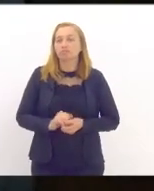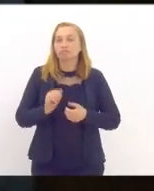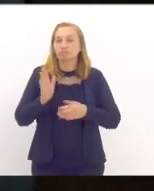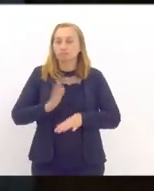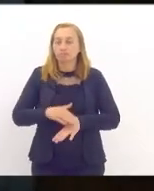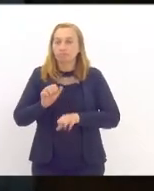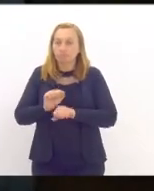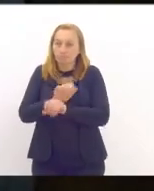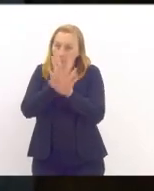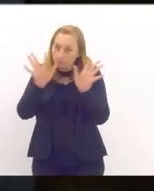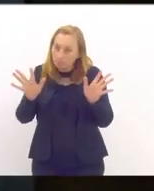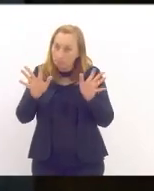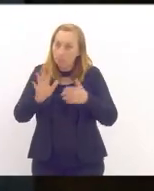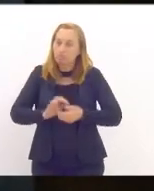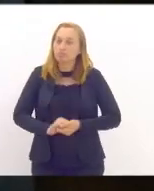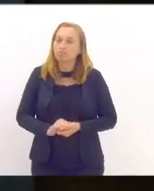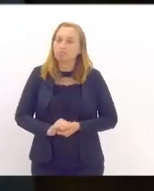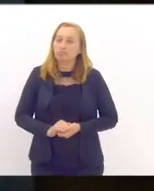Transparência